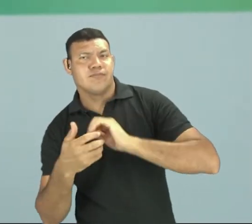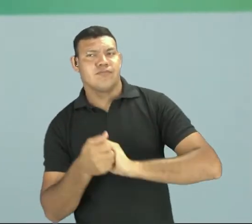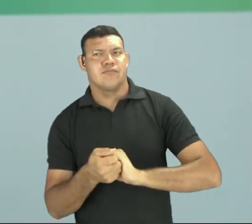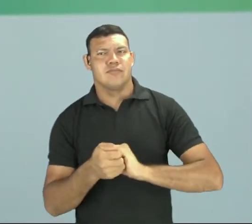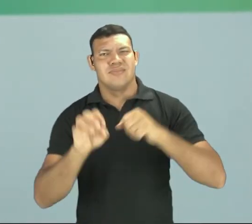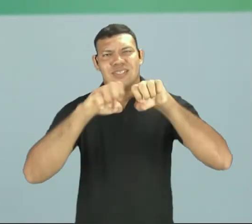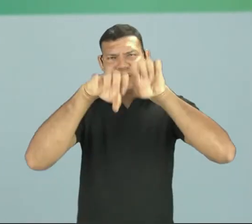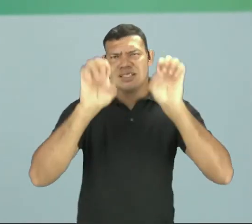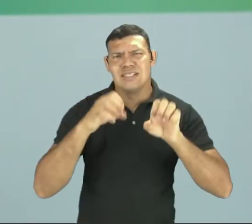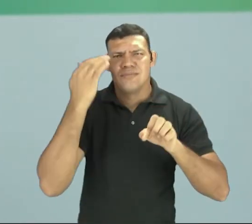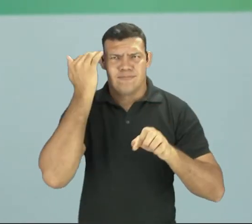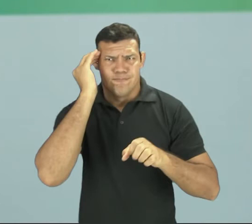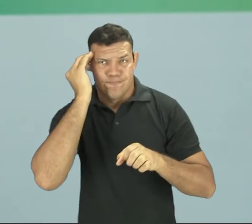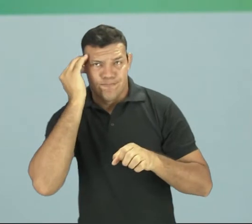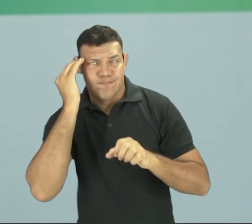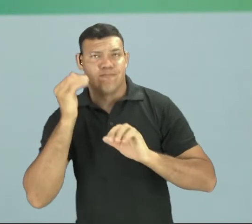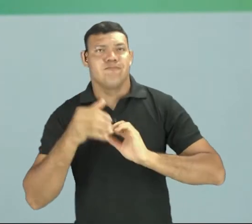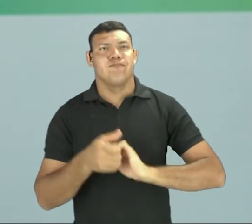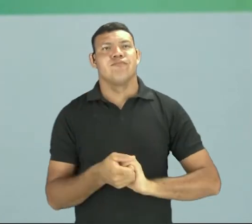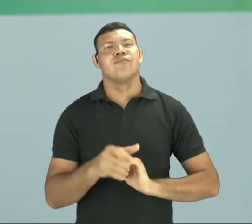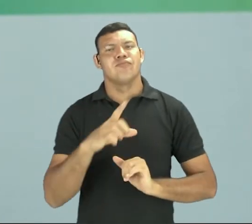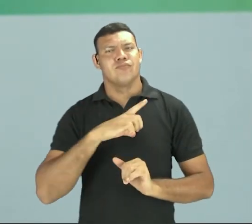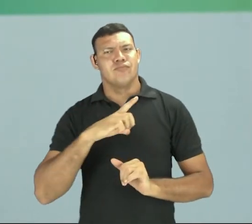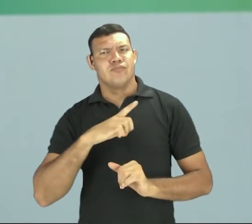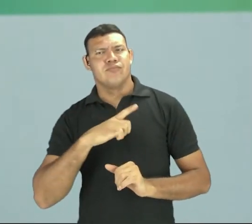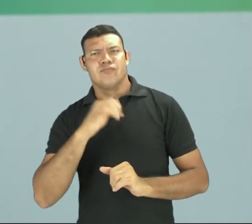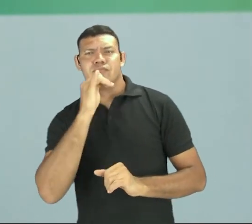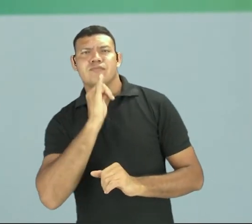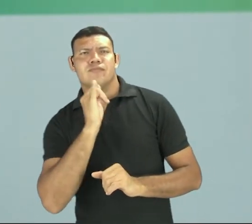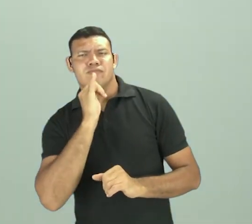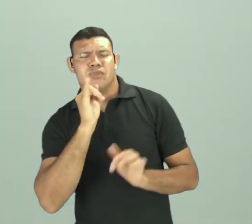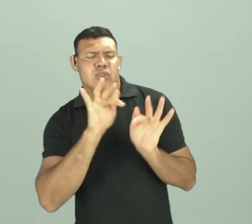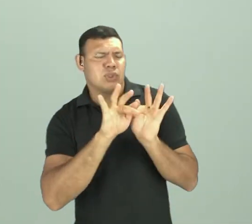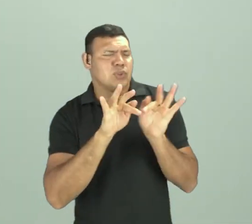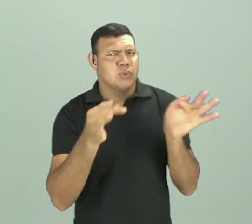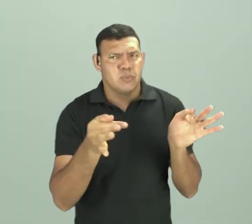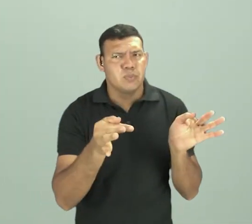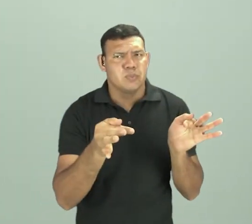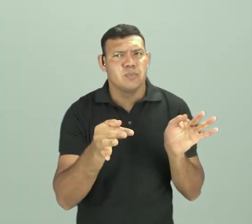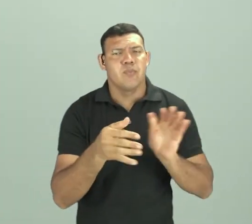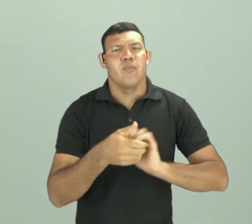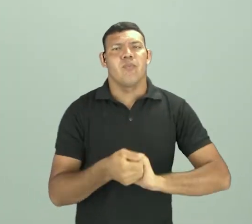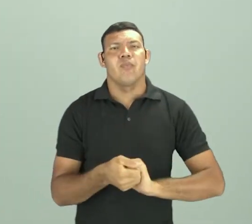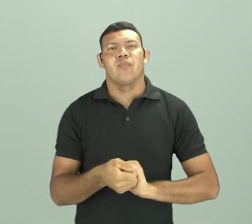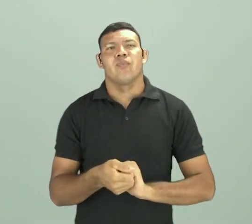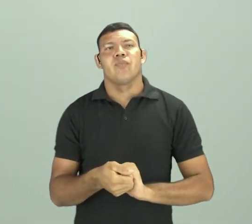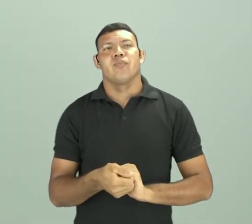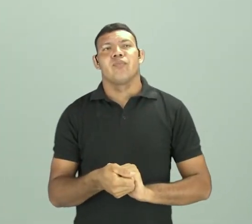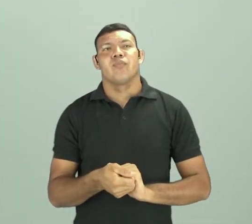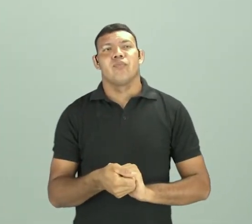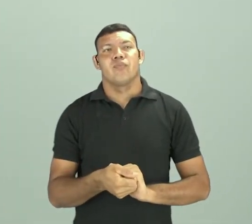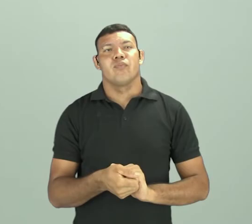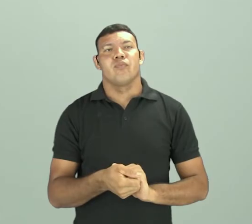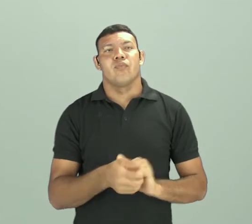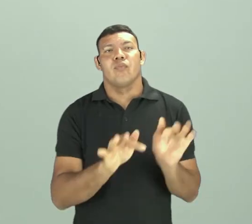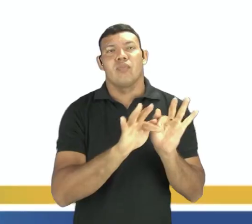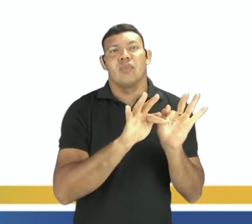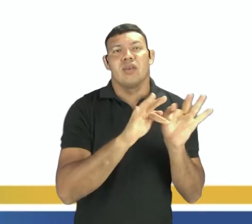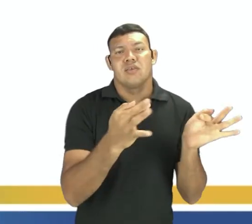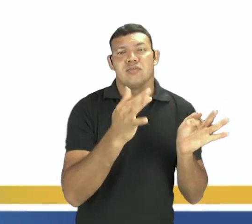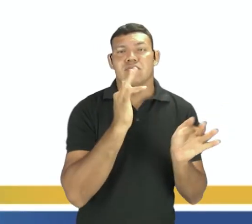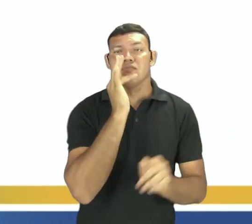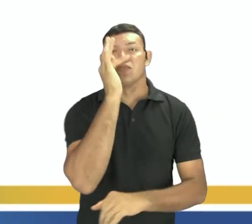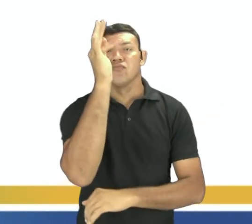estrutura? Temos mais alguns ainda. São bem simples, ok? For example, simple future